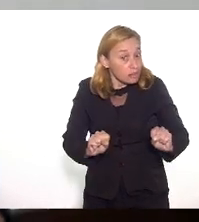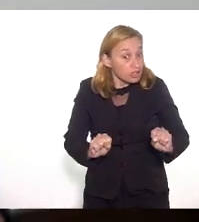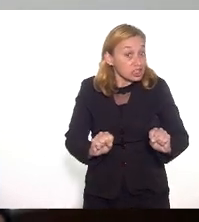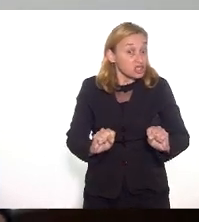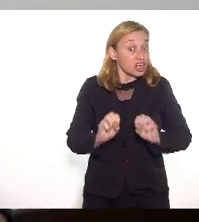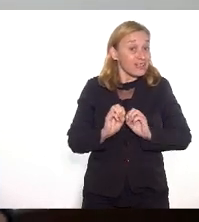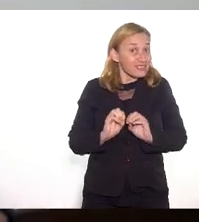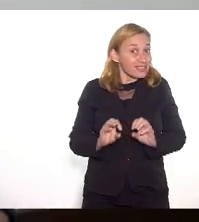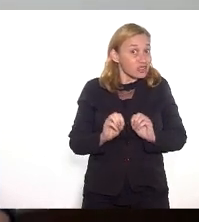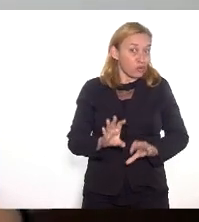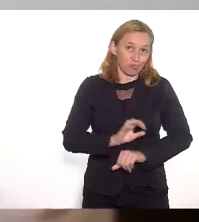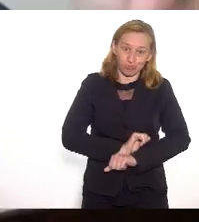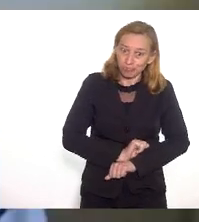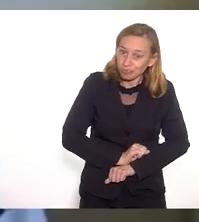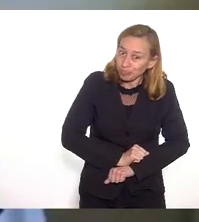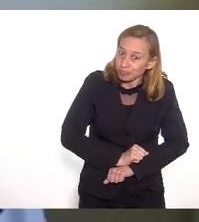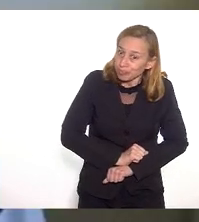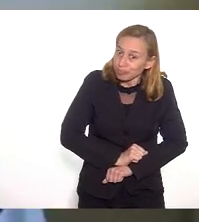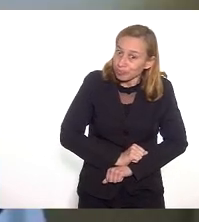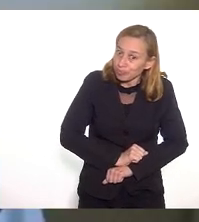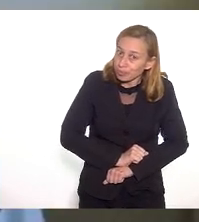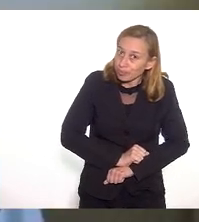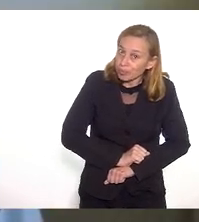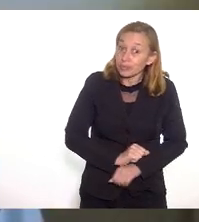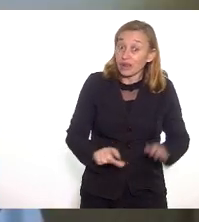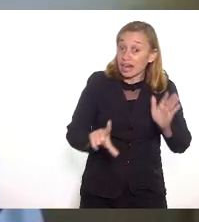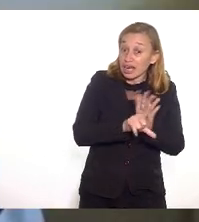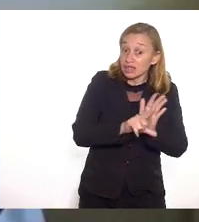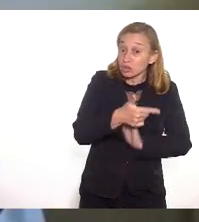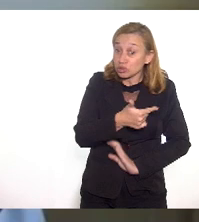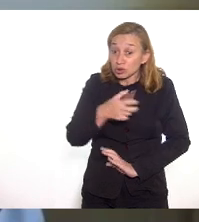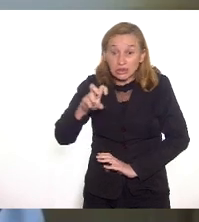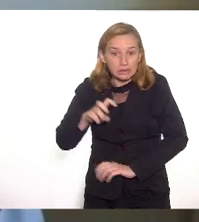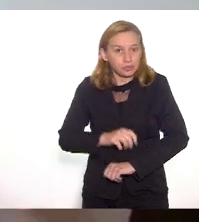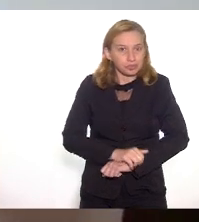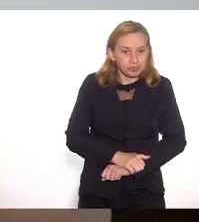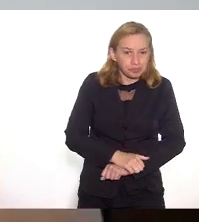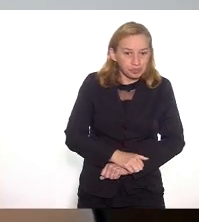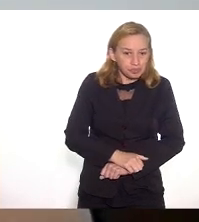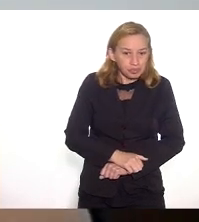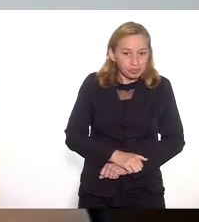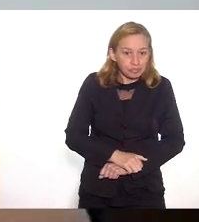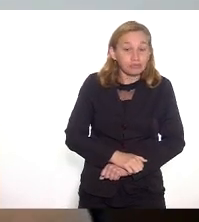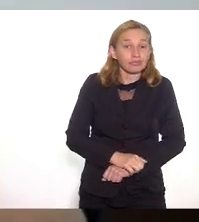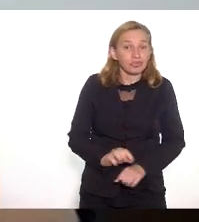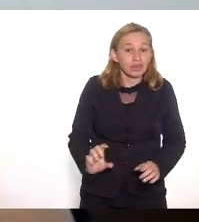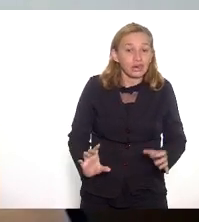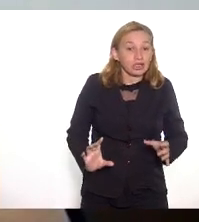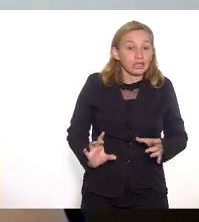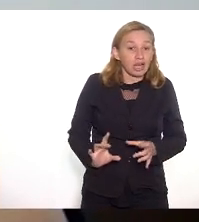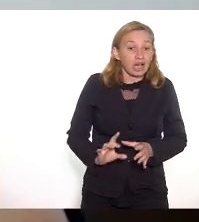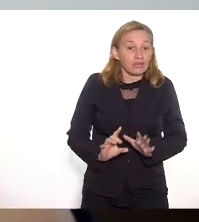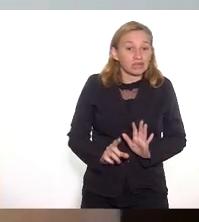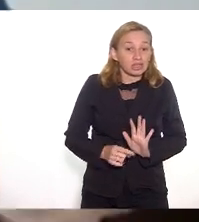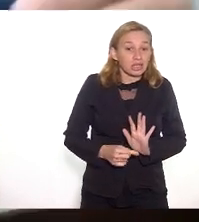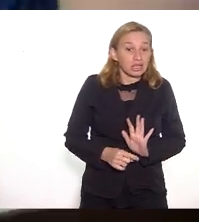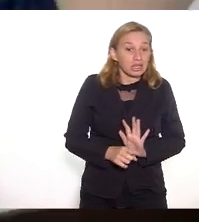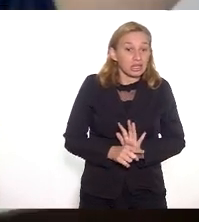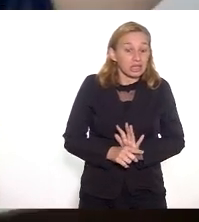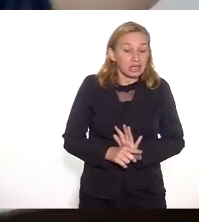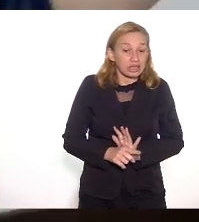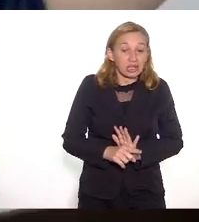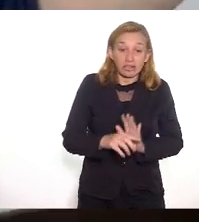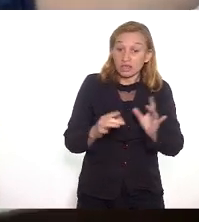ensino. Foi como está disciplinada a nossa lei de 2005. E aí você atende à legislação, aí você atende à LDB, que o